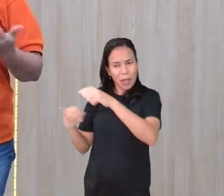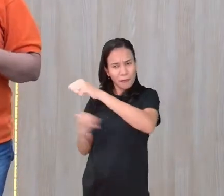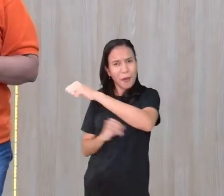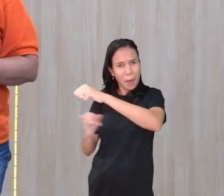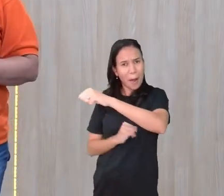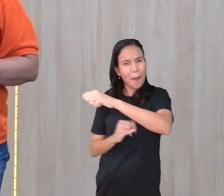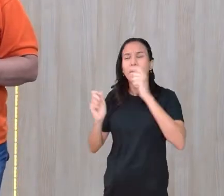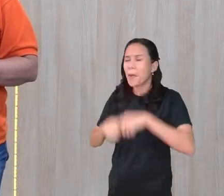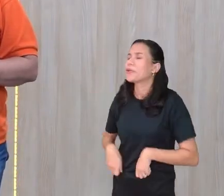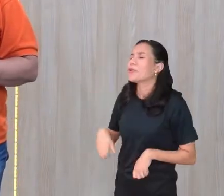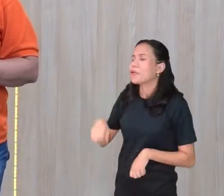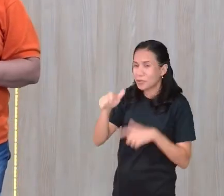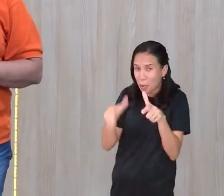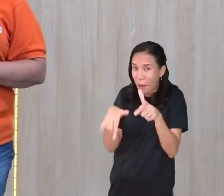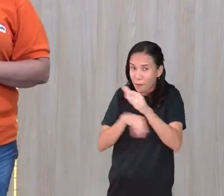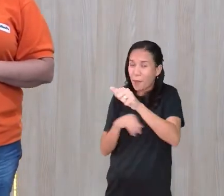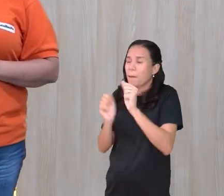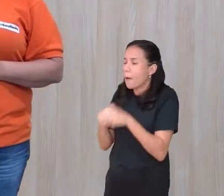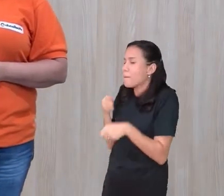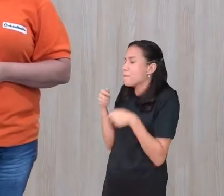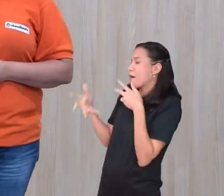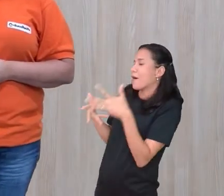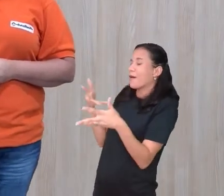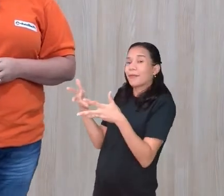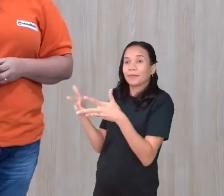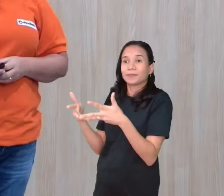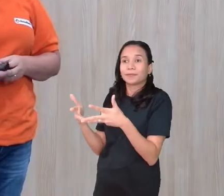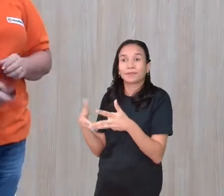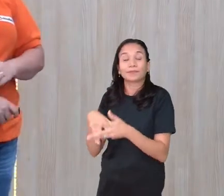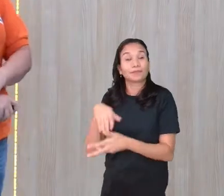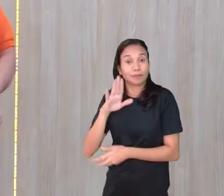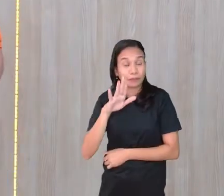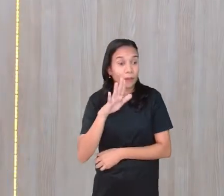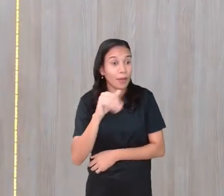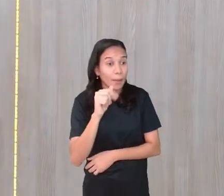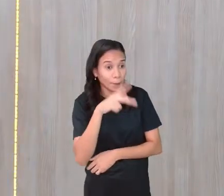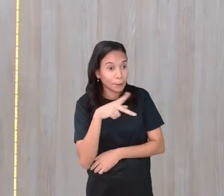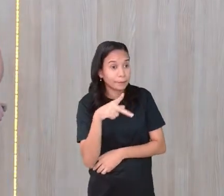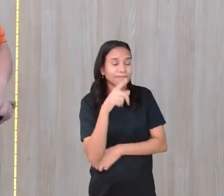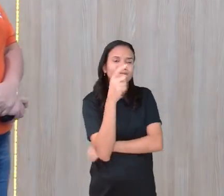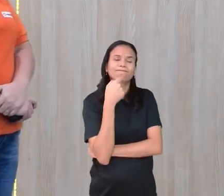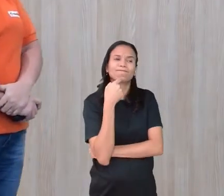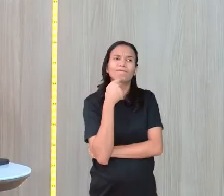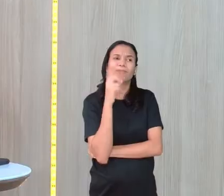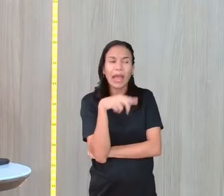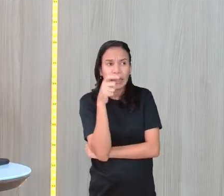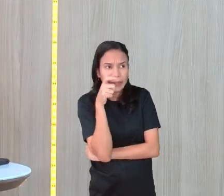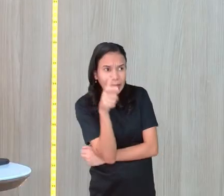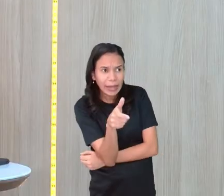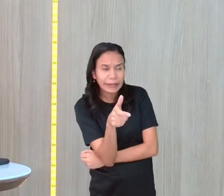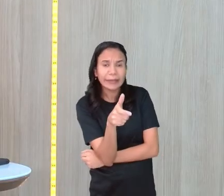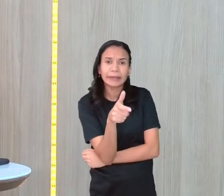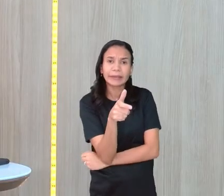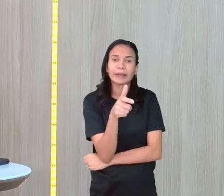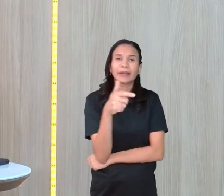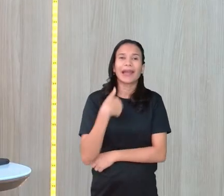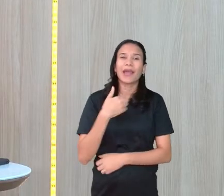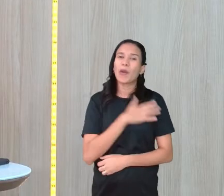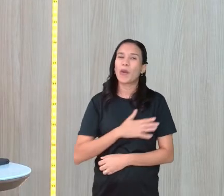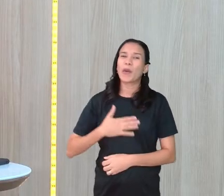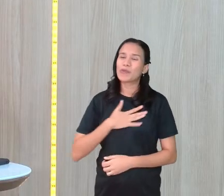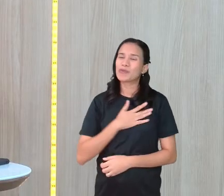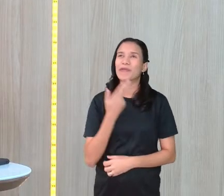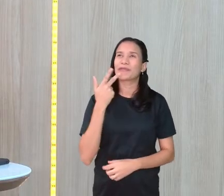você pode falar também, ok? Ô, Adriana, é Sim, interessante, professora Isabel. É interessante que eu gostei quando você